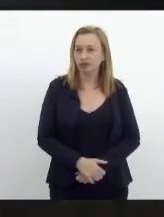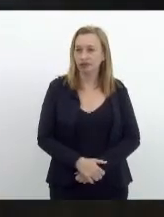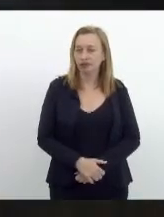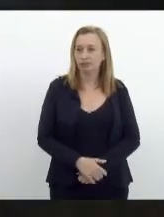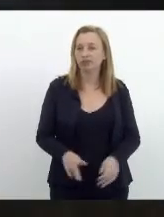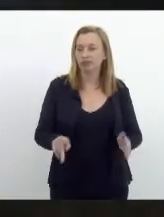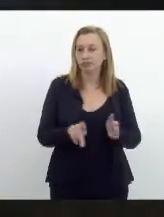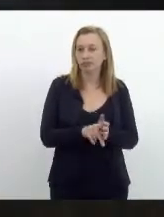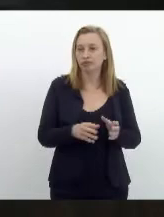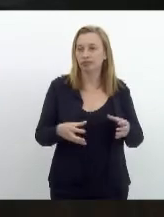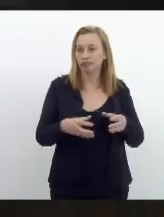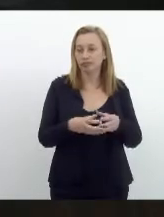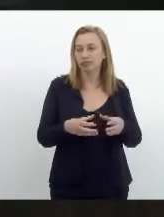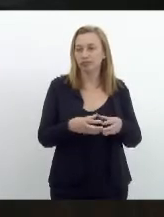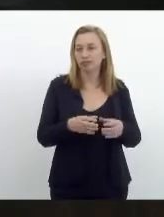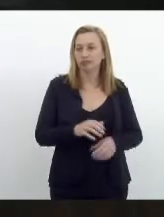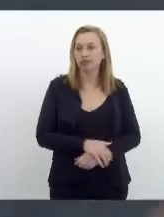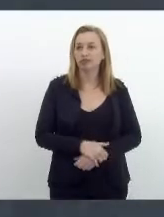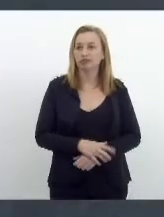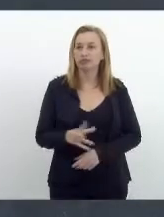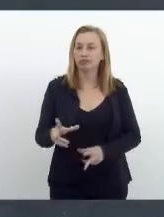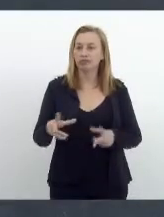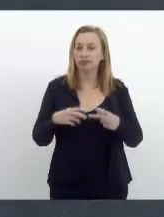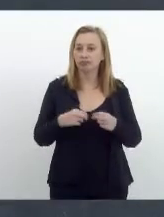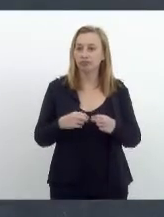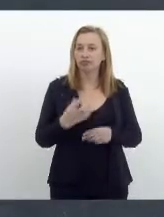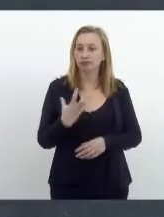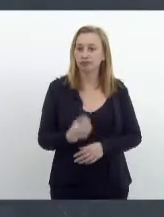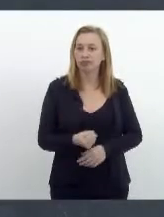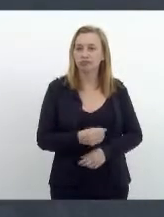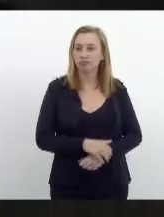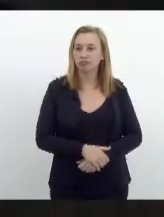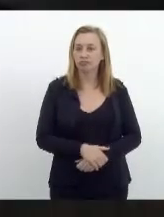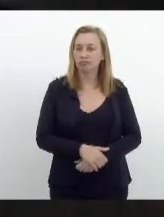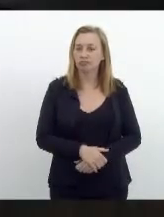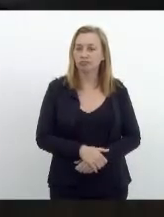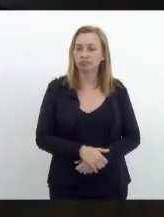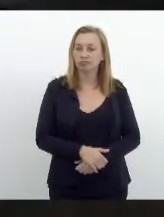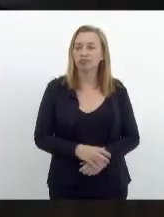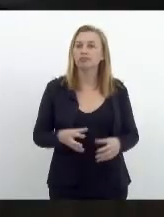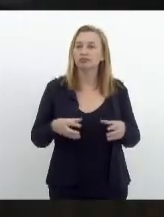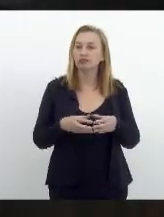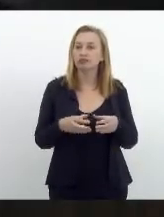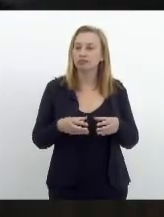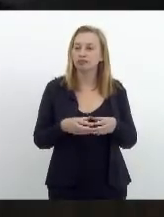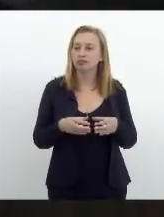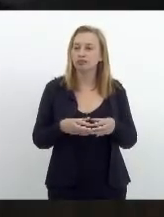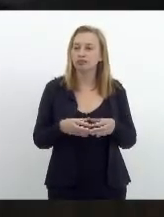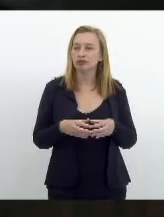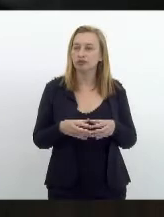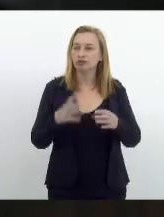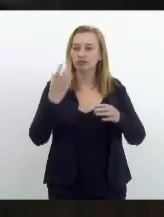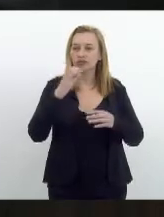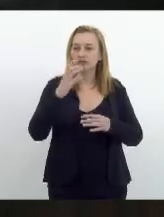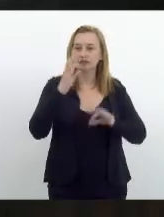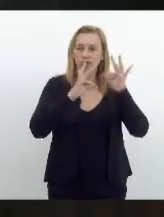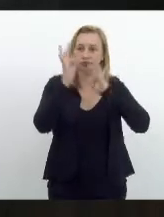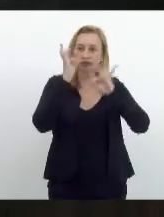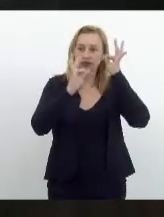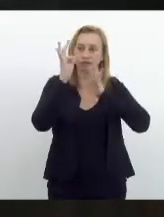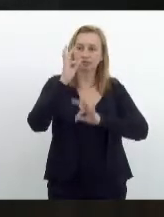membro da comissão. No mérito, parecer favorável. Designo pela Comissão de Ciência e Tecnologia o